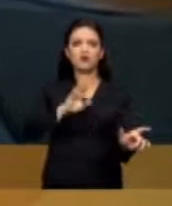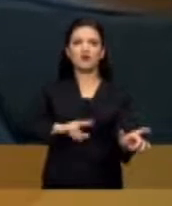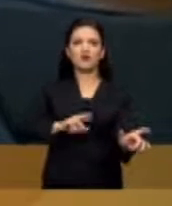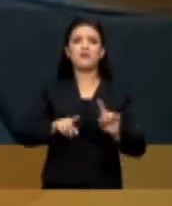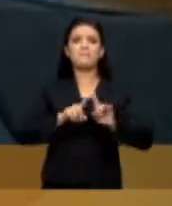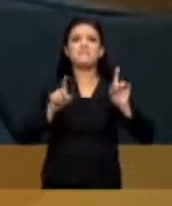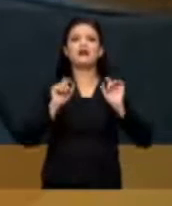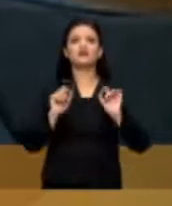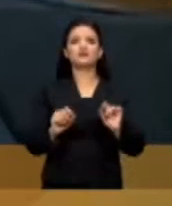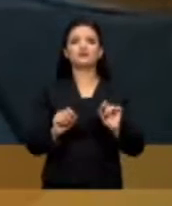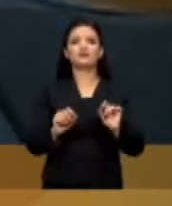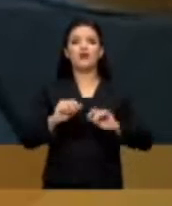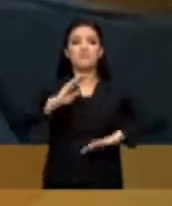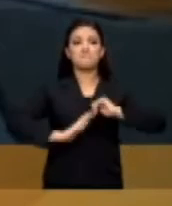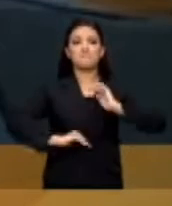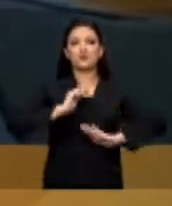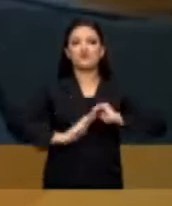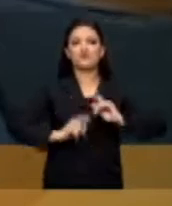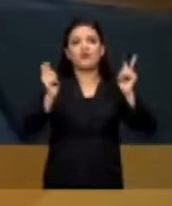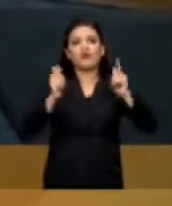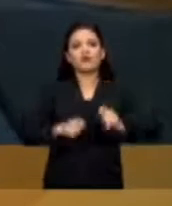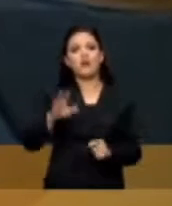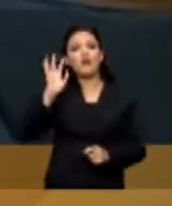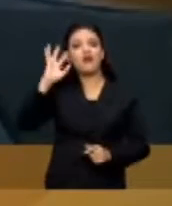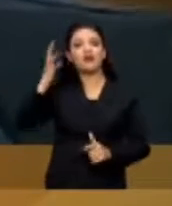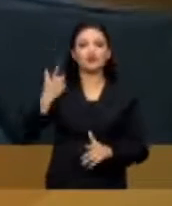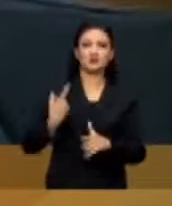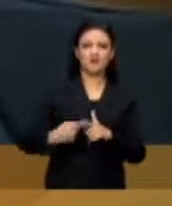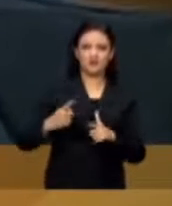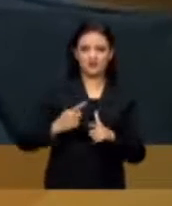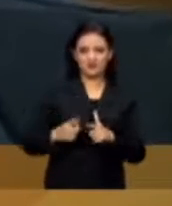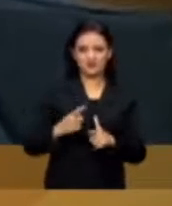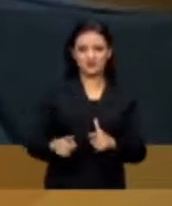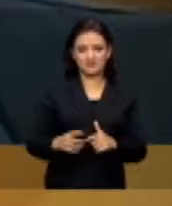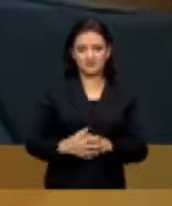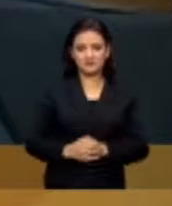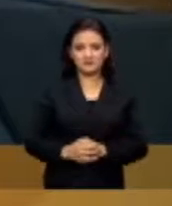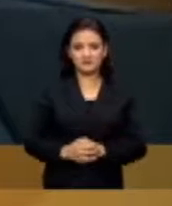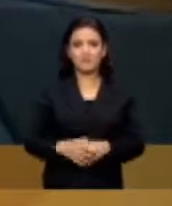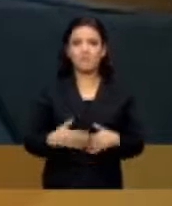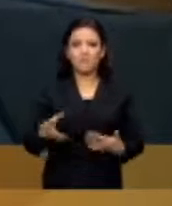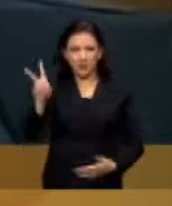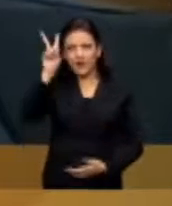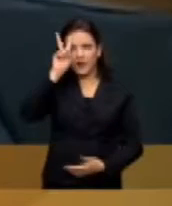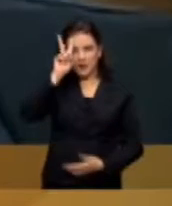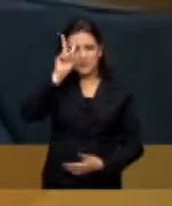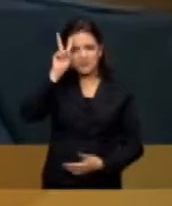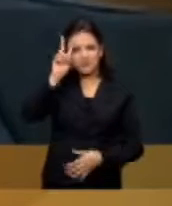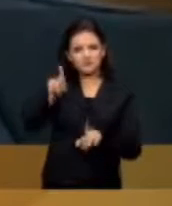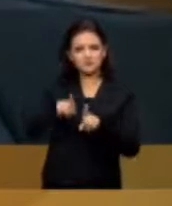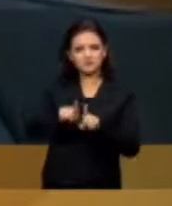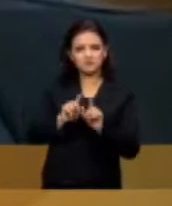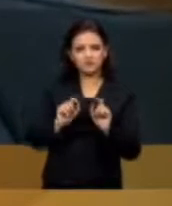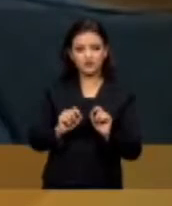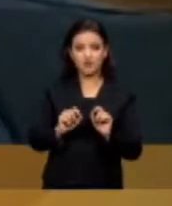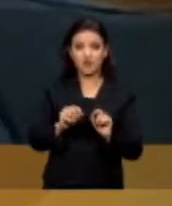institucionalidade da solução pacífica dos conflitos. E a história shakespeariana narra que não